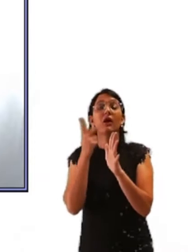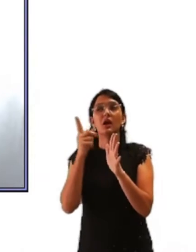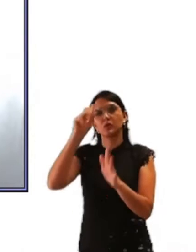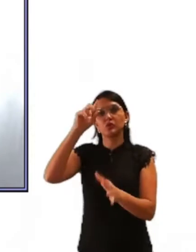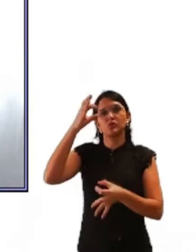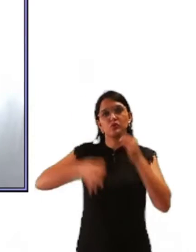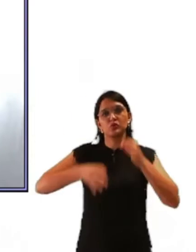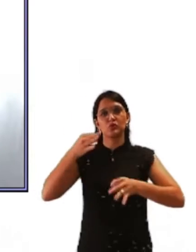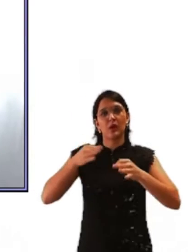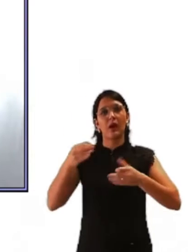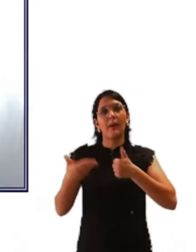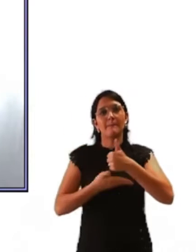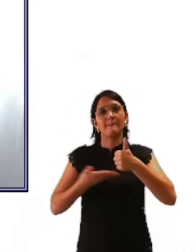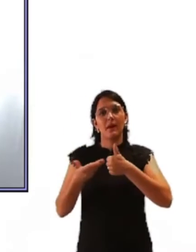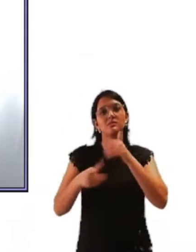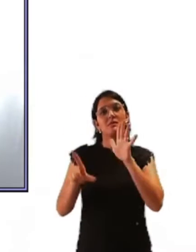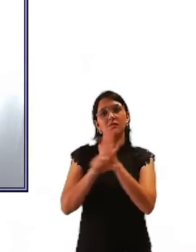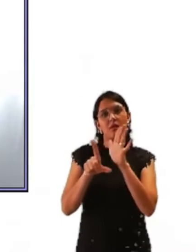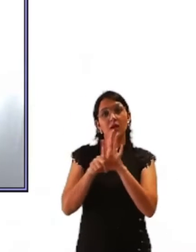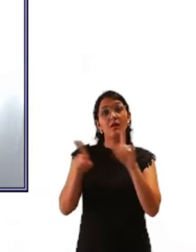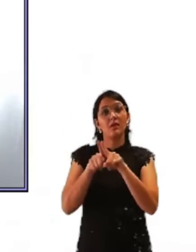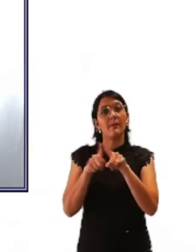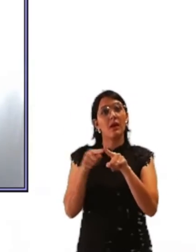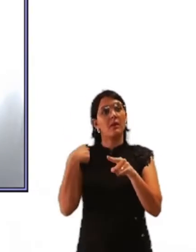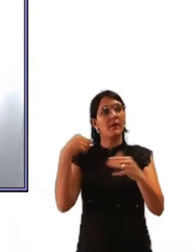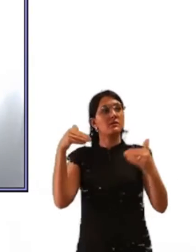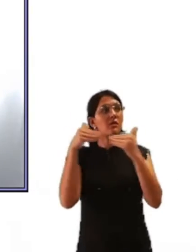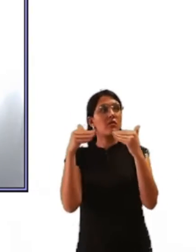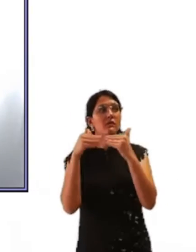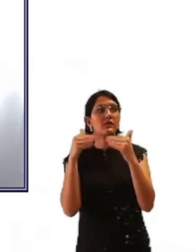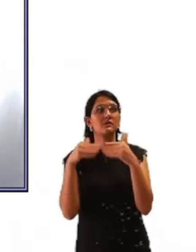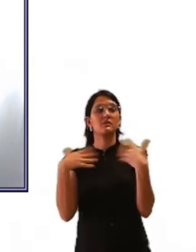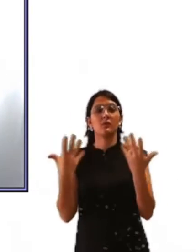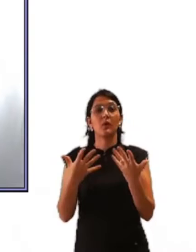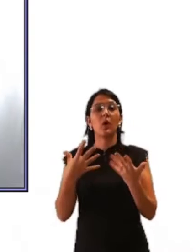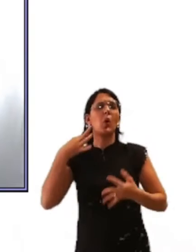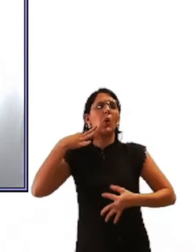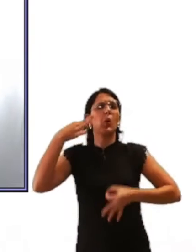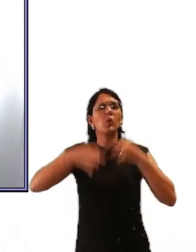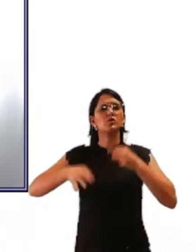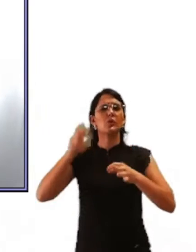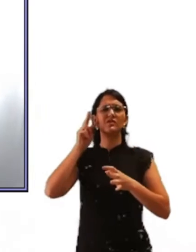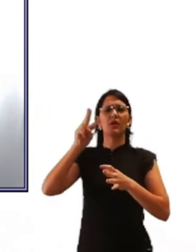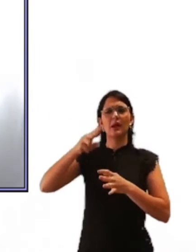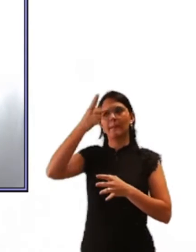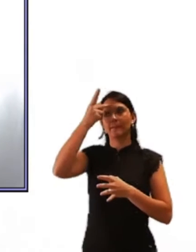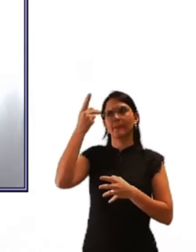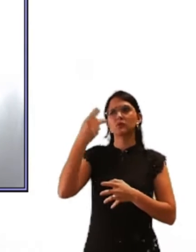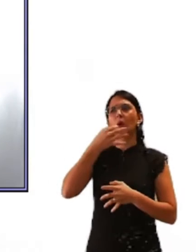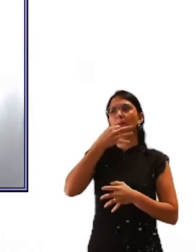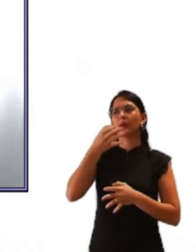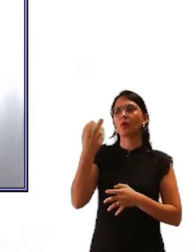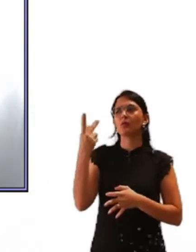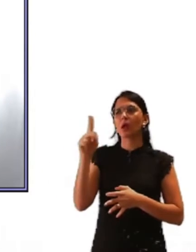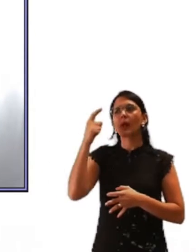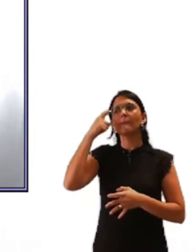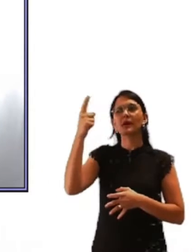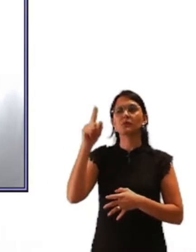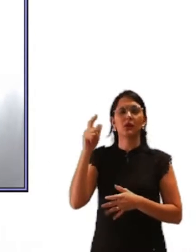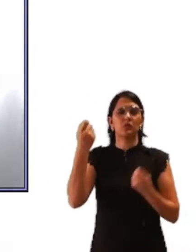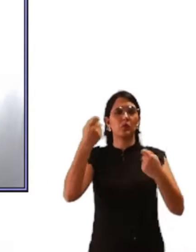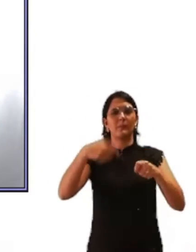sua convicção, né? O juiz não tem que olhar para a opinião pública, ele não tem que se atentar para a opinião